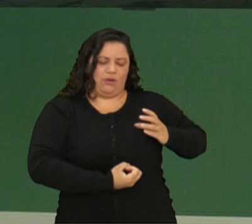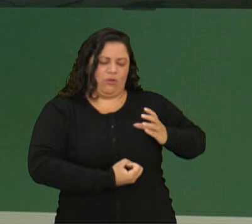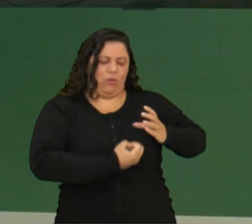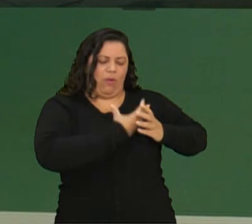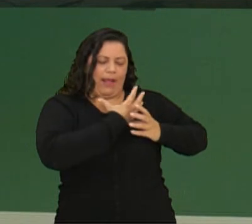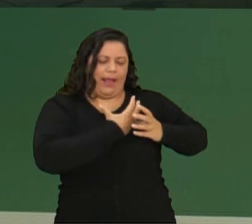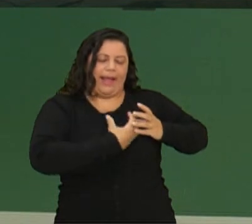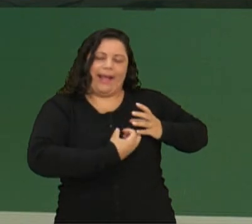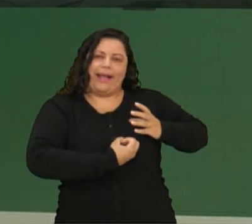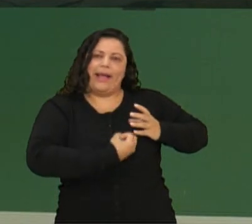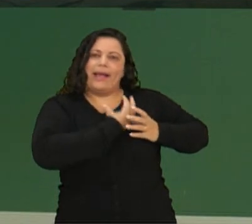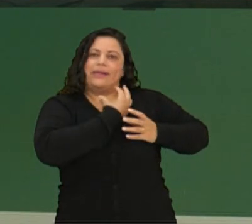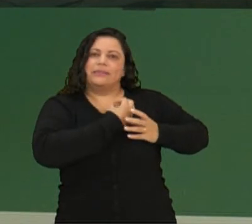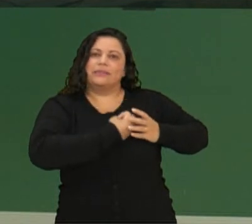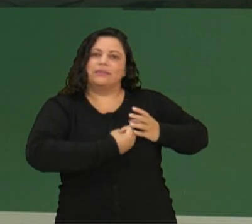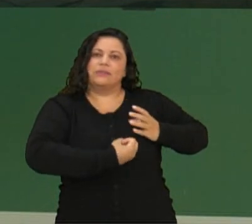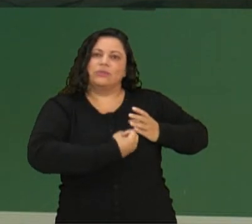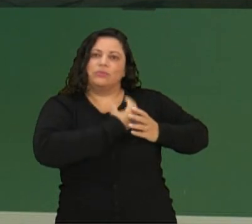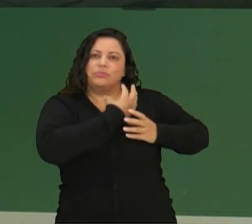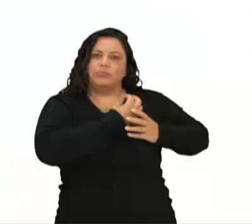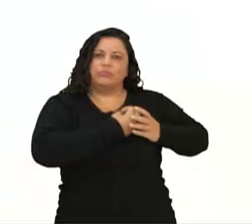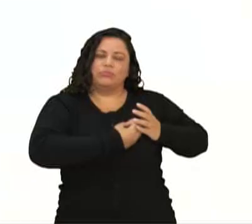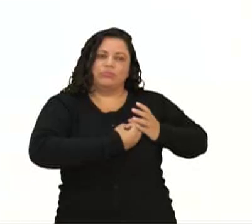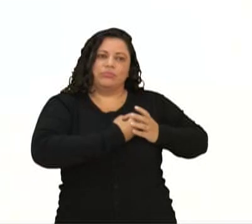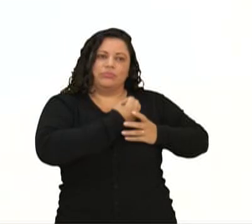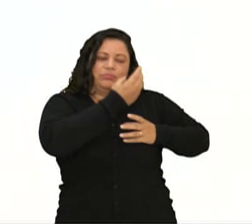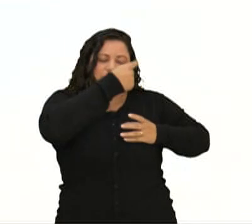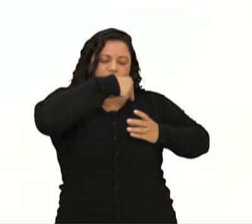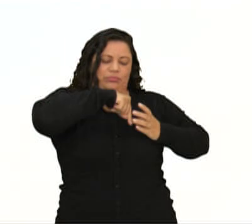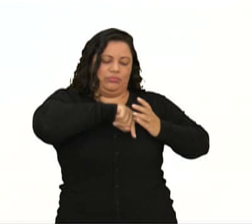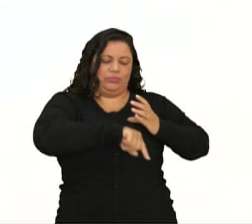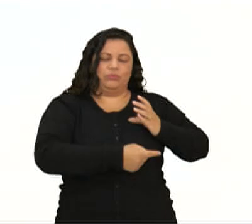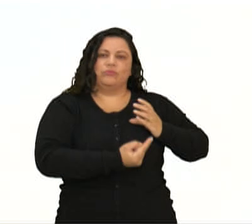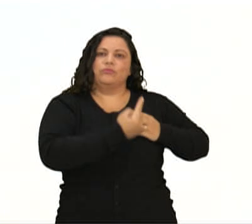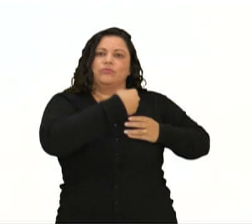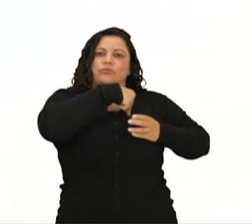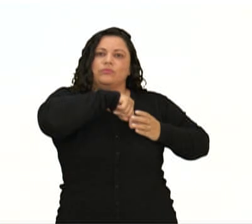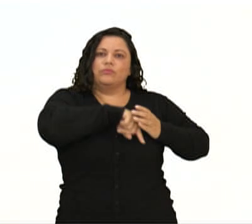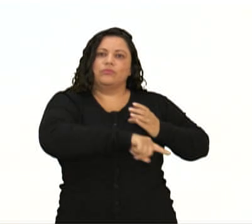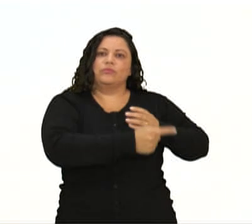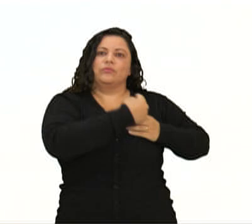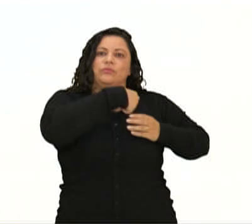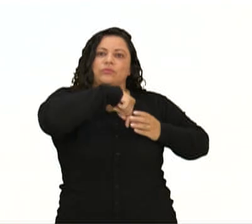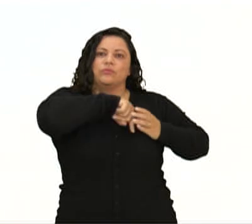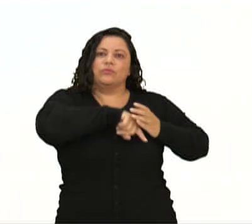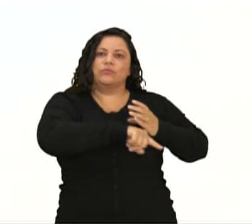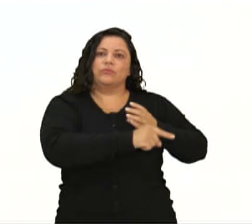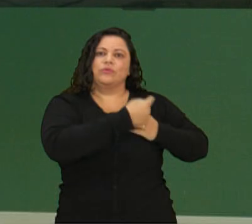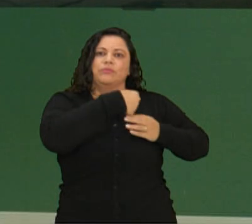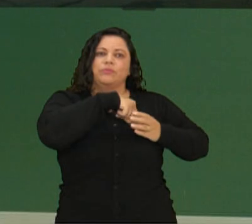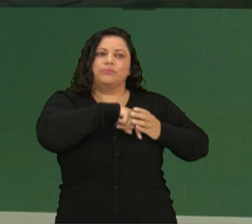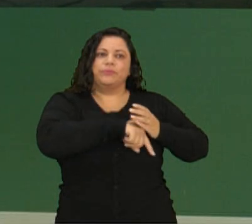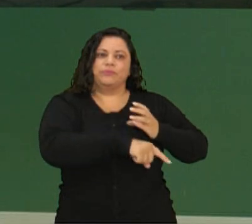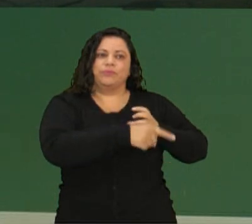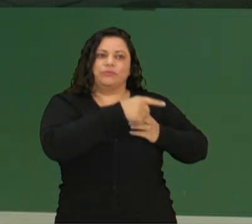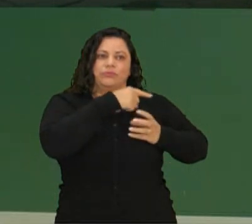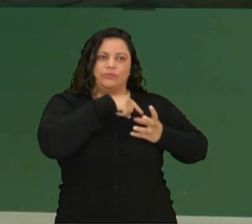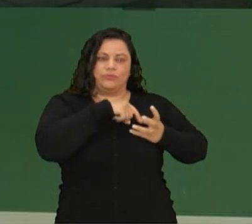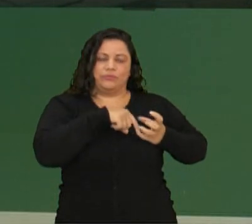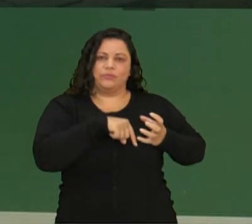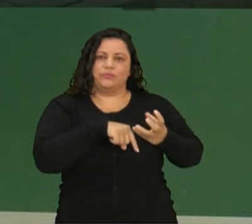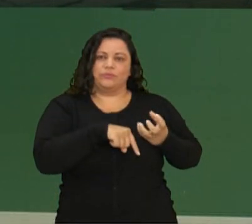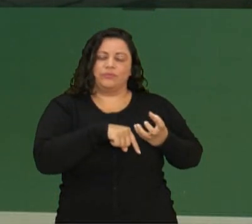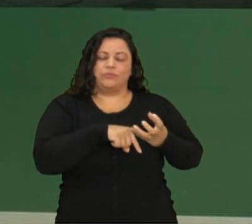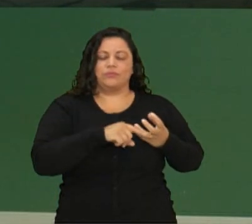desce para o ventrículo e aí sim, ó, ele vai passar por essa veia, tá? Então, observa o desenho aqui para ficar mais fácil. O sangue que entrou no